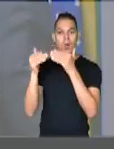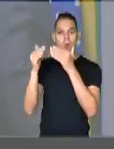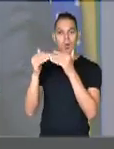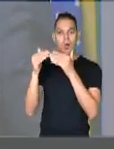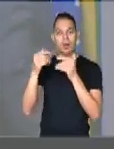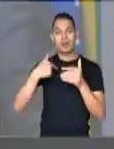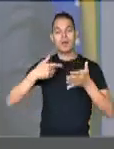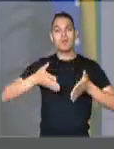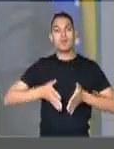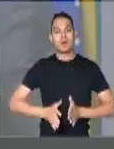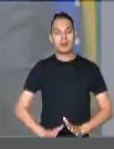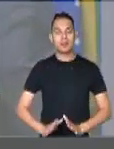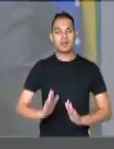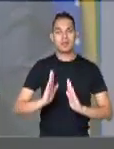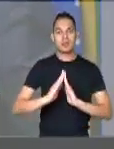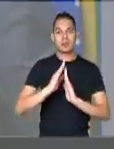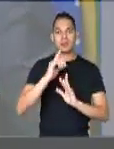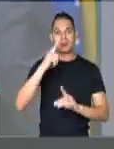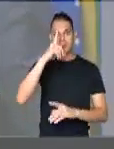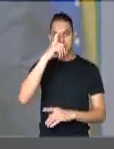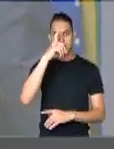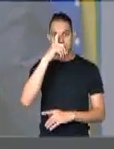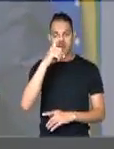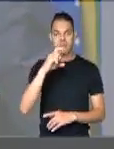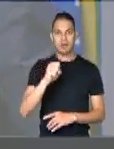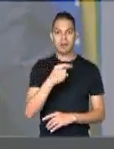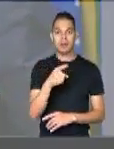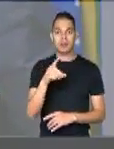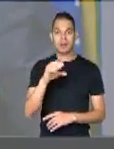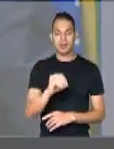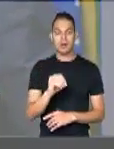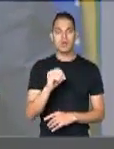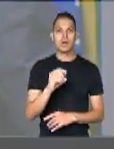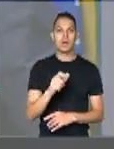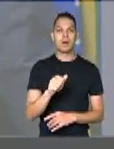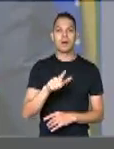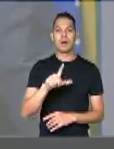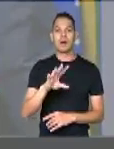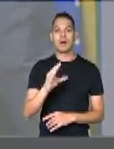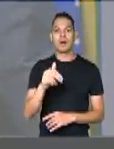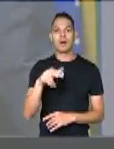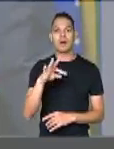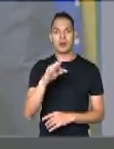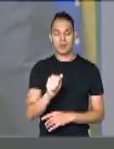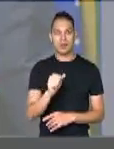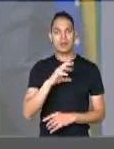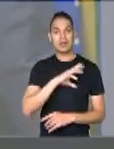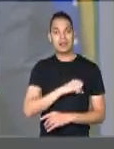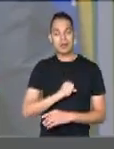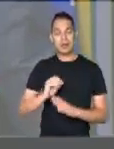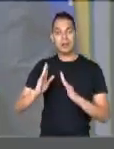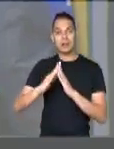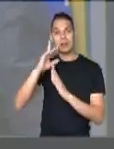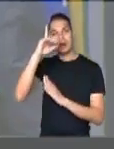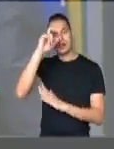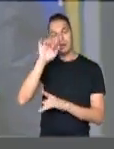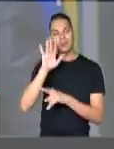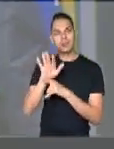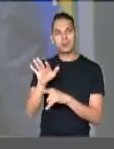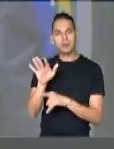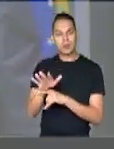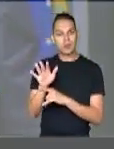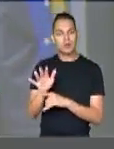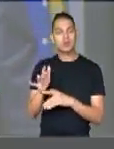Alcântara. Hospital que eu tenho um maior carinho, um maior amor e trabalho incessantemente para colaborar com aquele